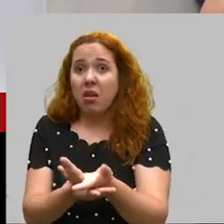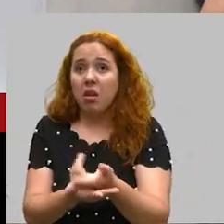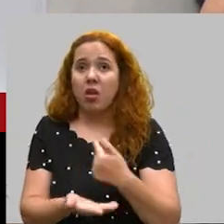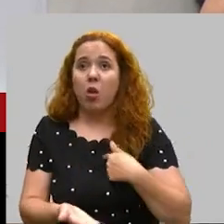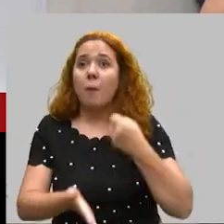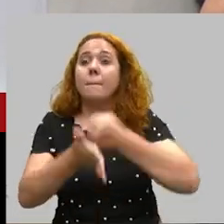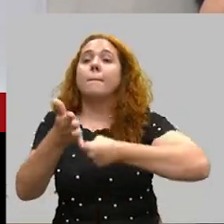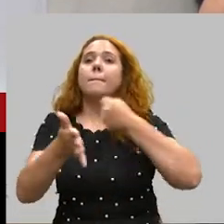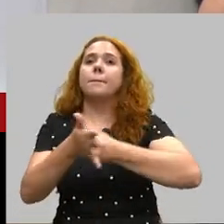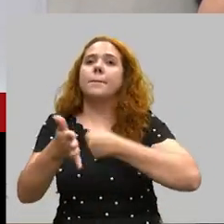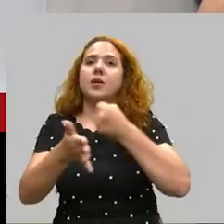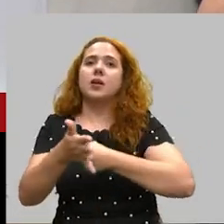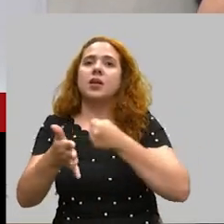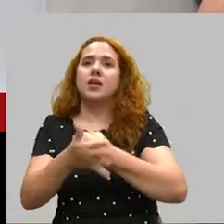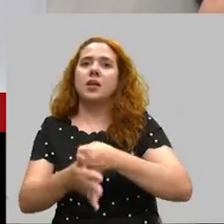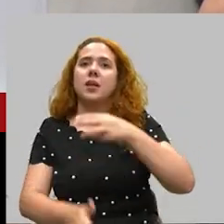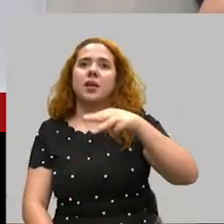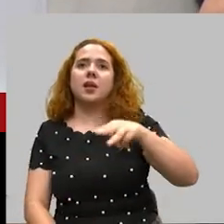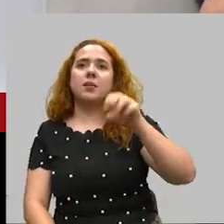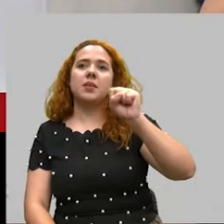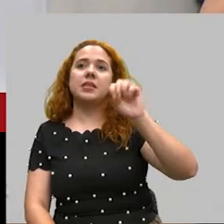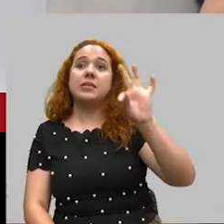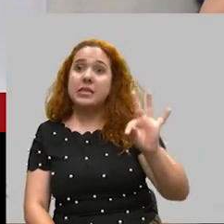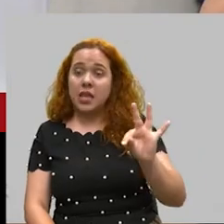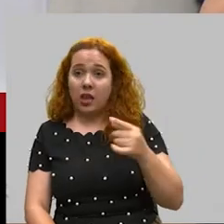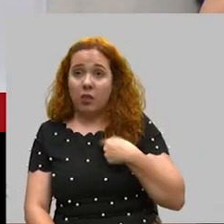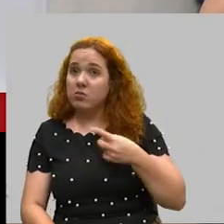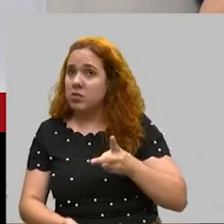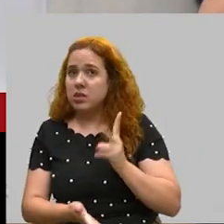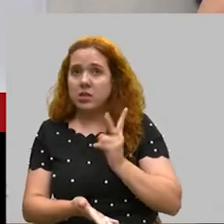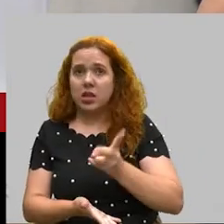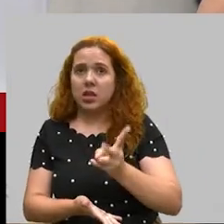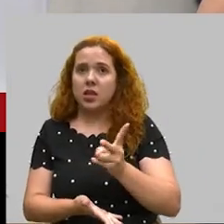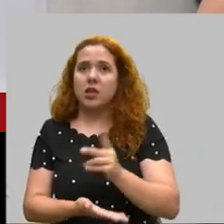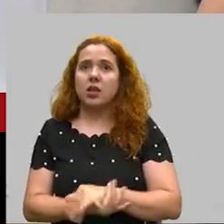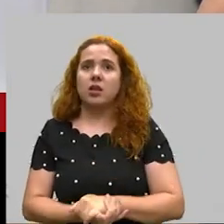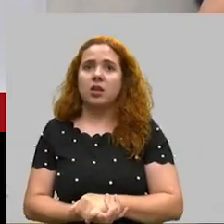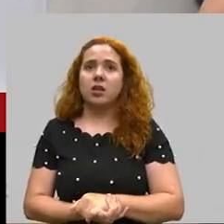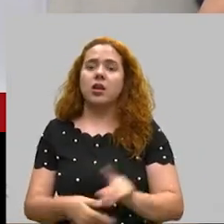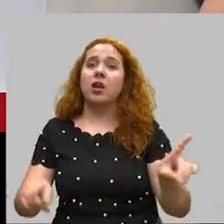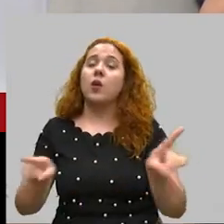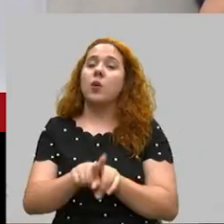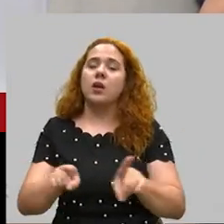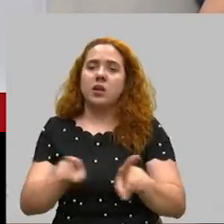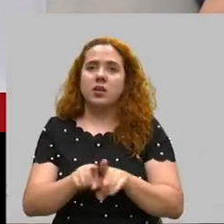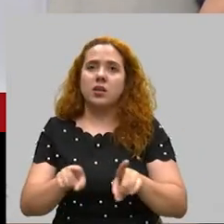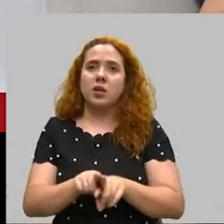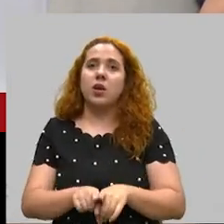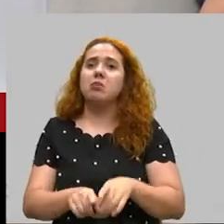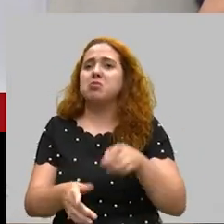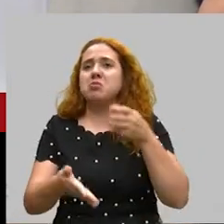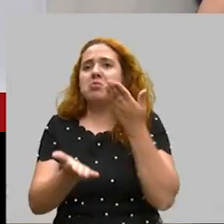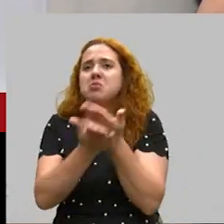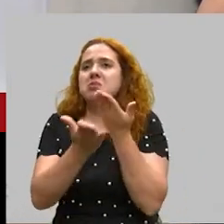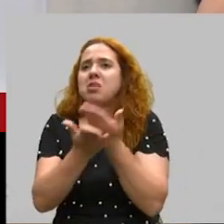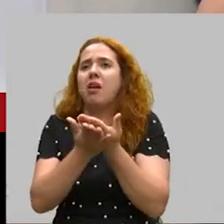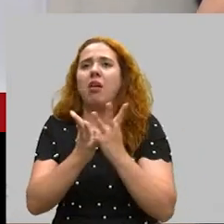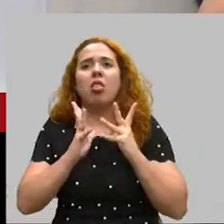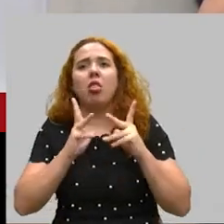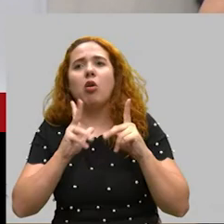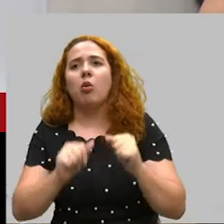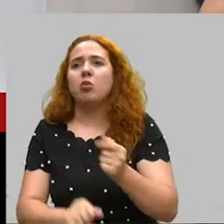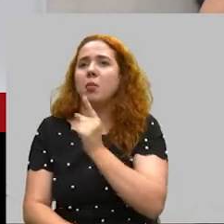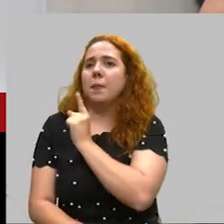Movimento Sem Terra nascida e criada eh e eu estudei todo o meu ensino fundamental em uma escola do campo e daí